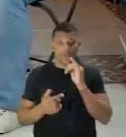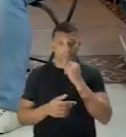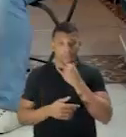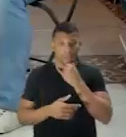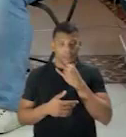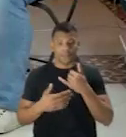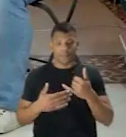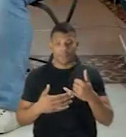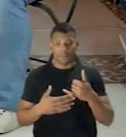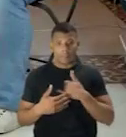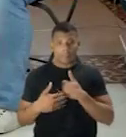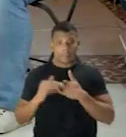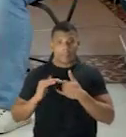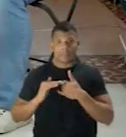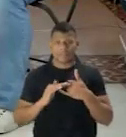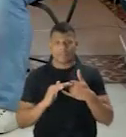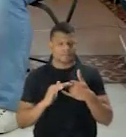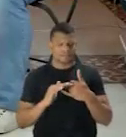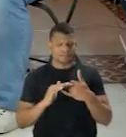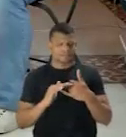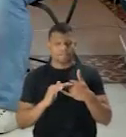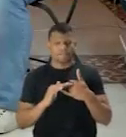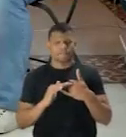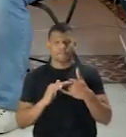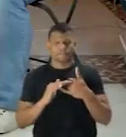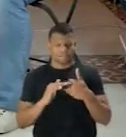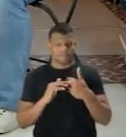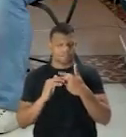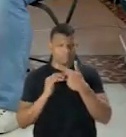Essa dor que sangra a gente estanca,